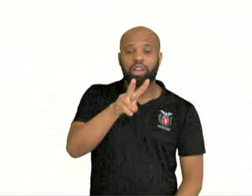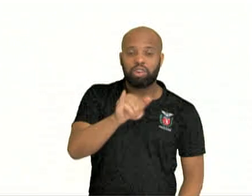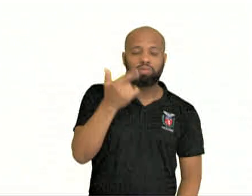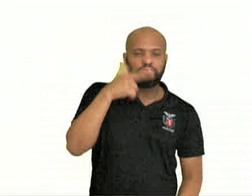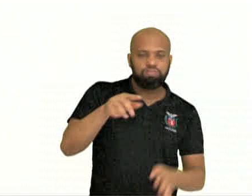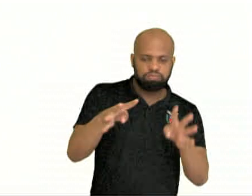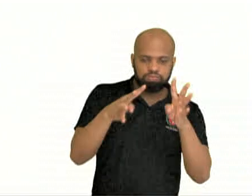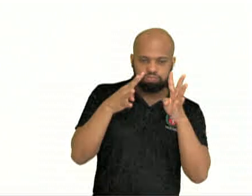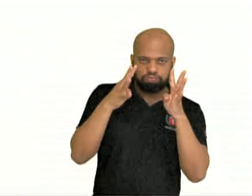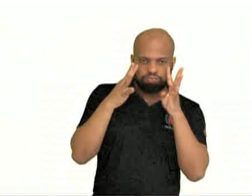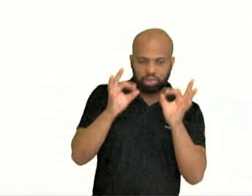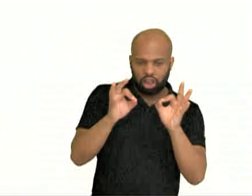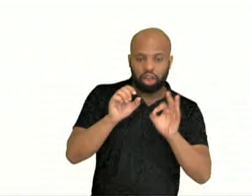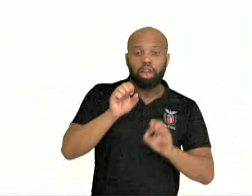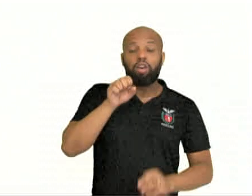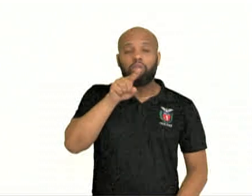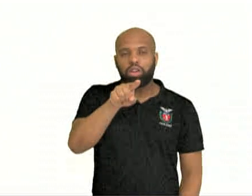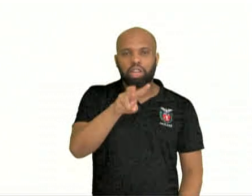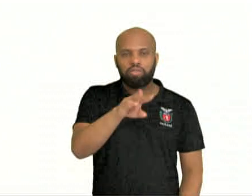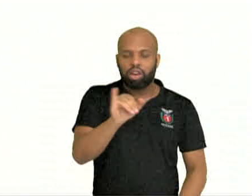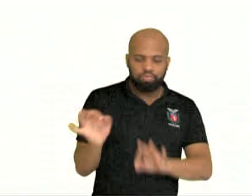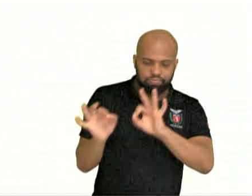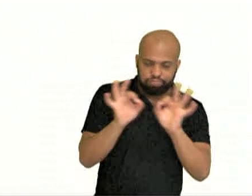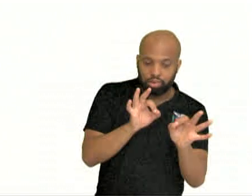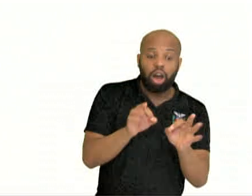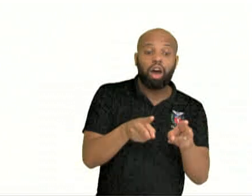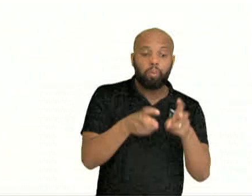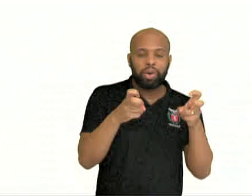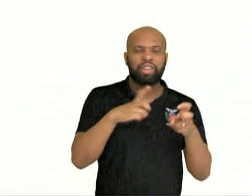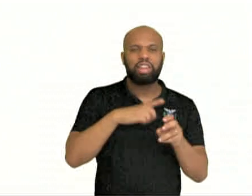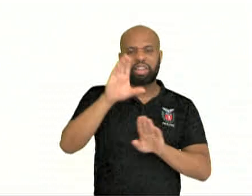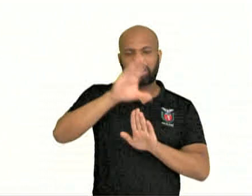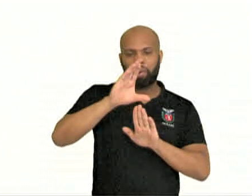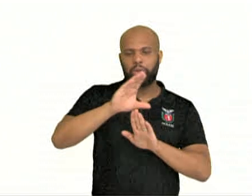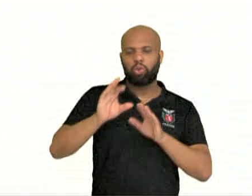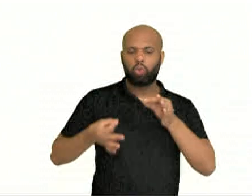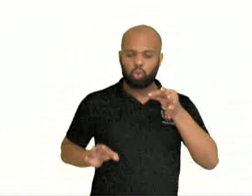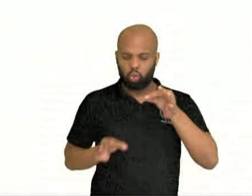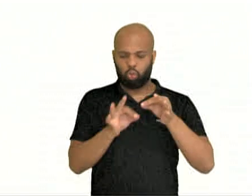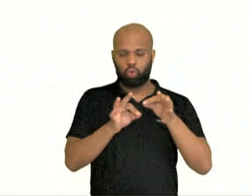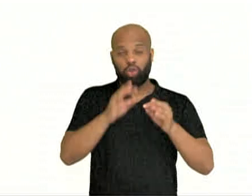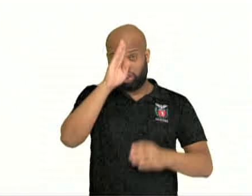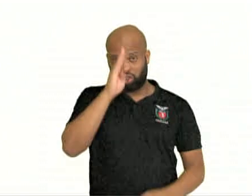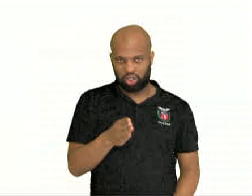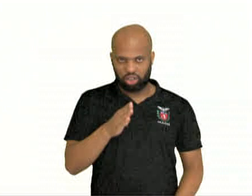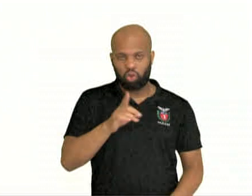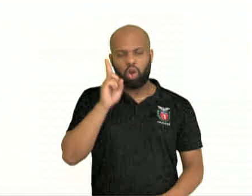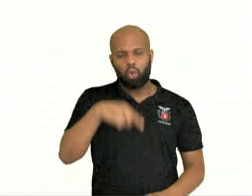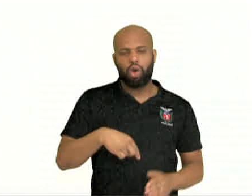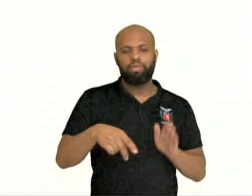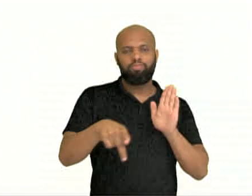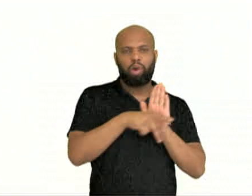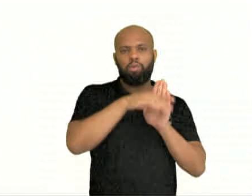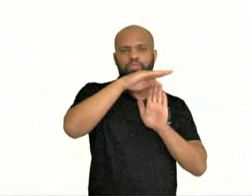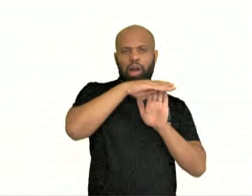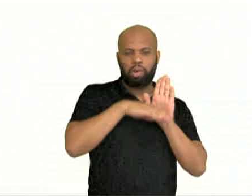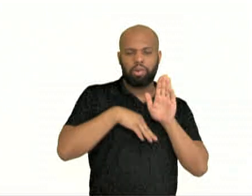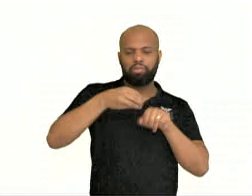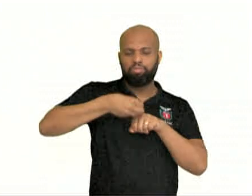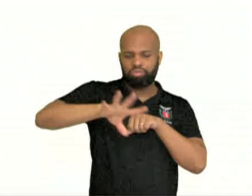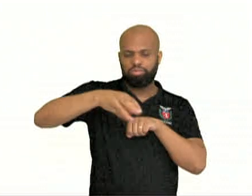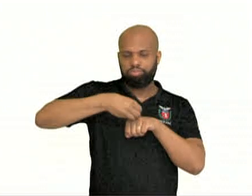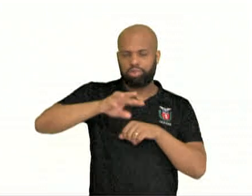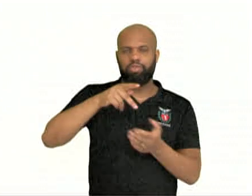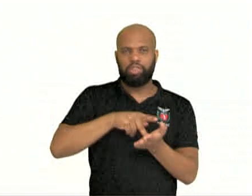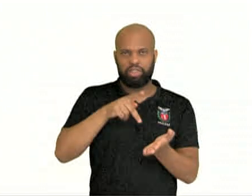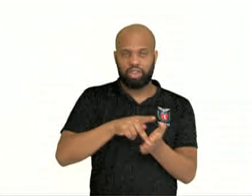os capítulos são bem curtos, né? E são bem objetivos, são extremamente diretos. Como o manual, ele já traz, de fato,